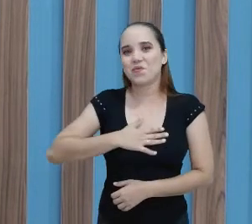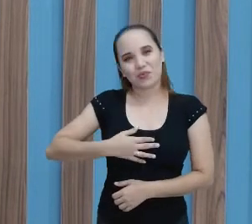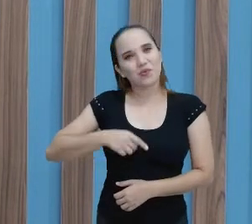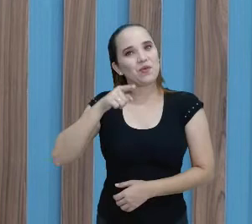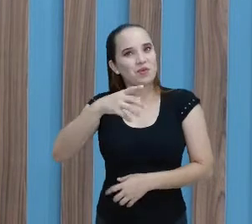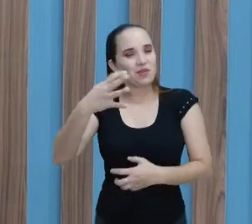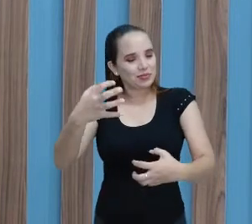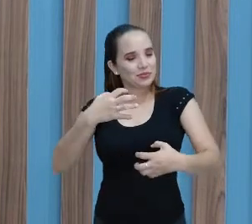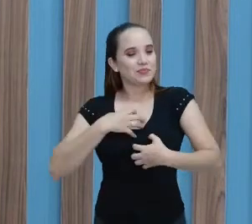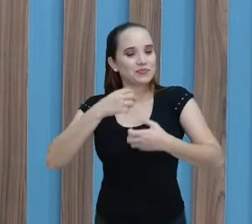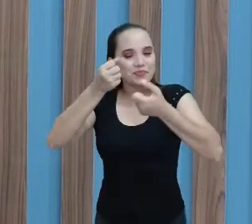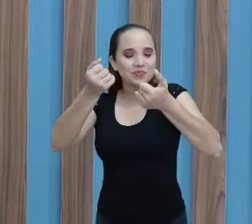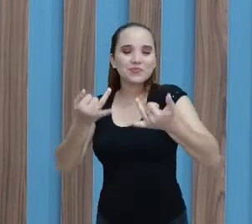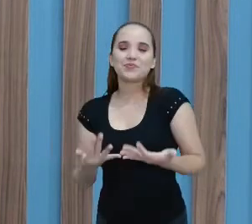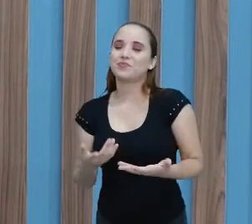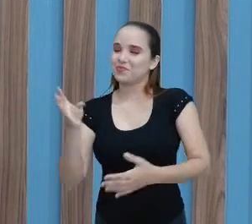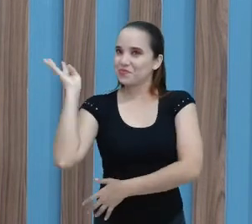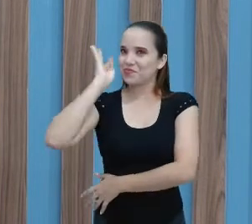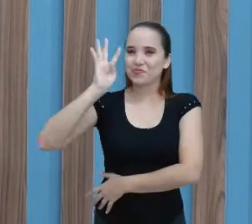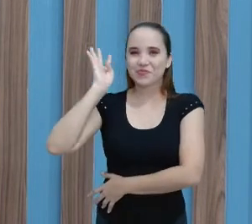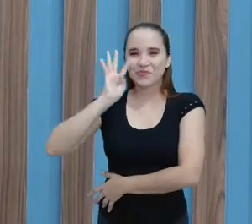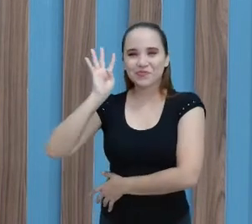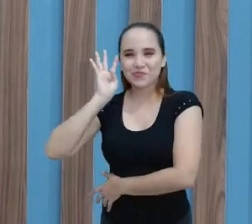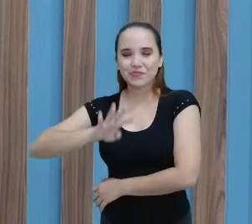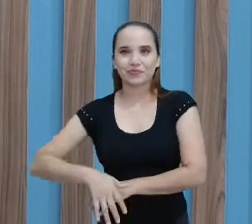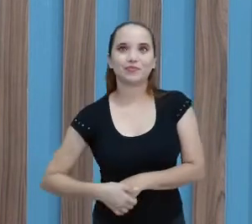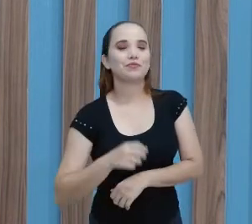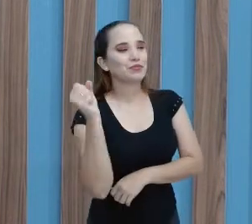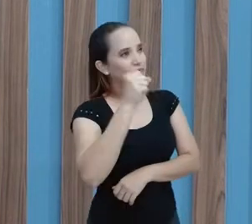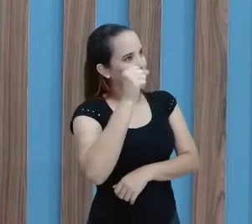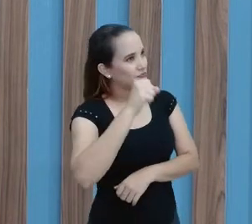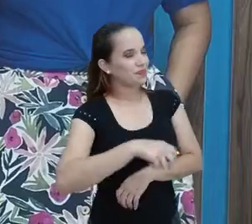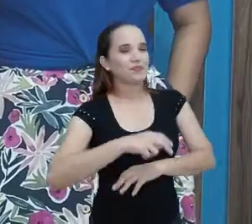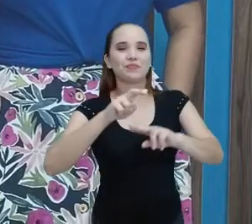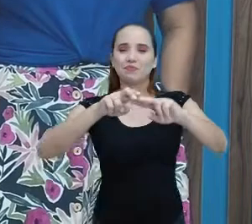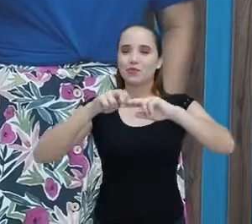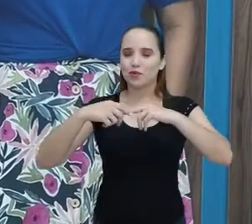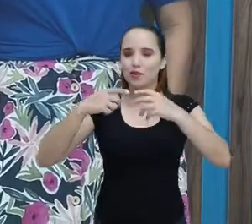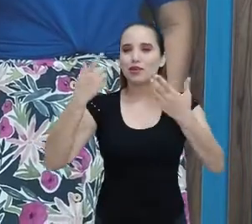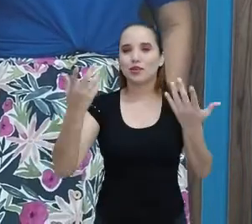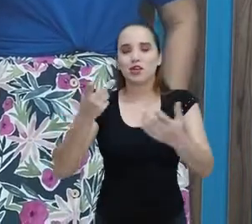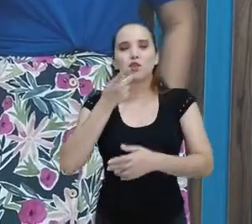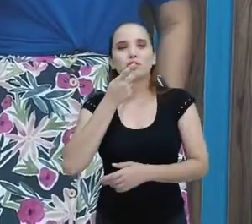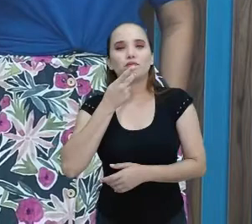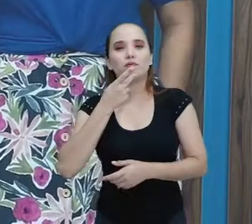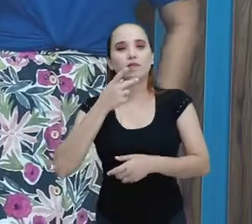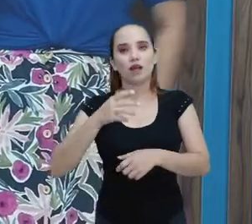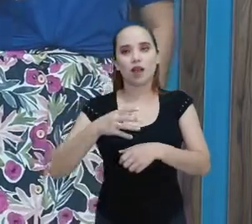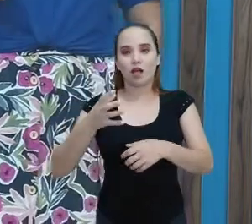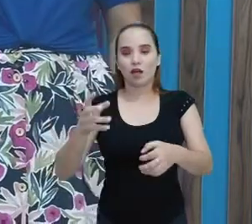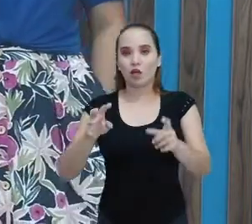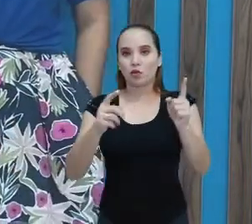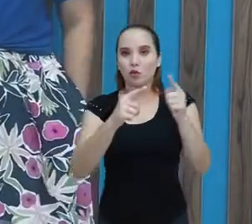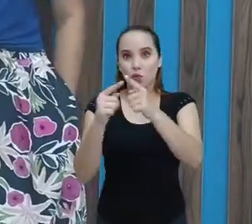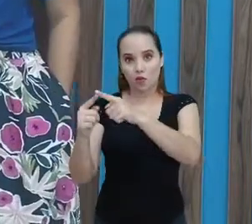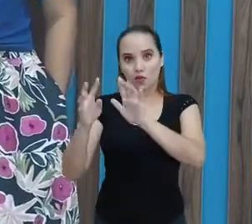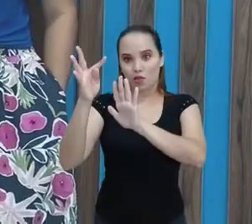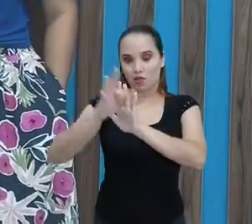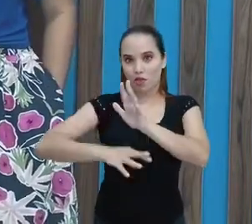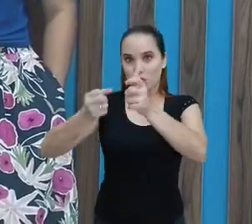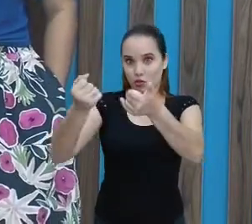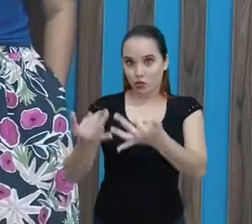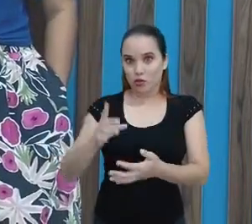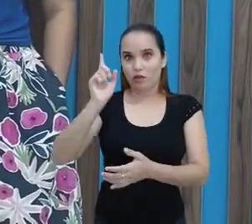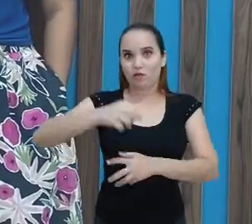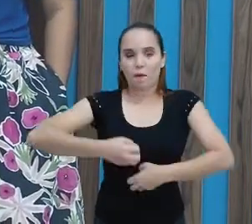descrever. Legal, né, pessoal? Por isso que também é chamada de forma poética, né? Porque há uma preocupação